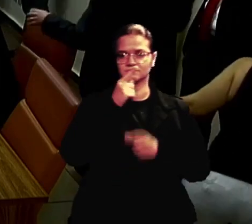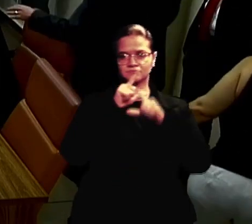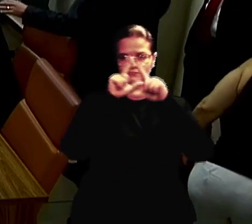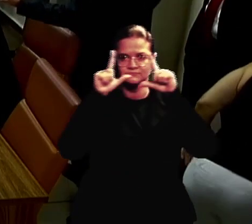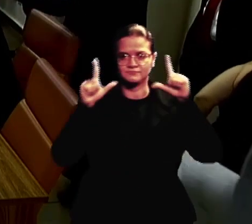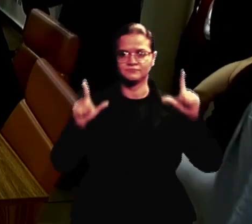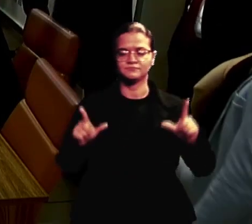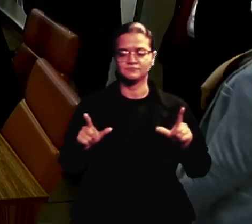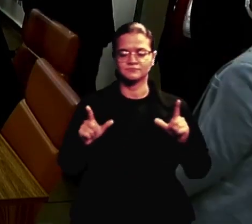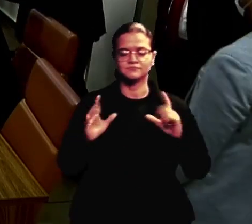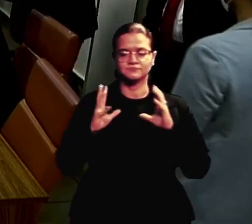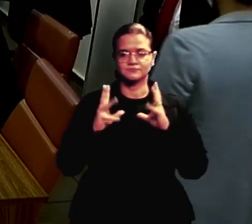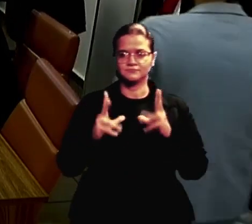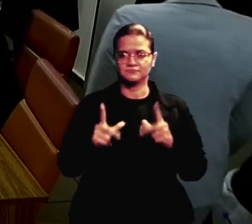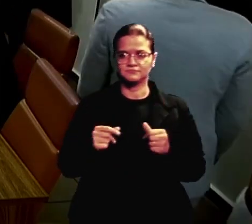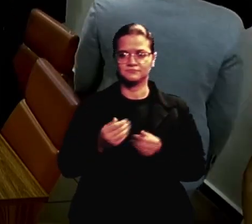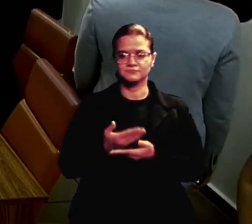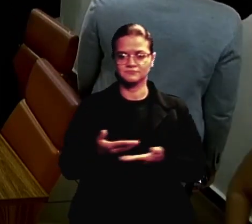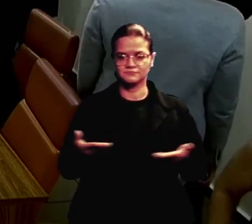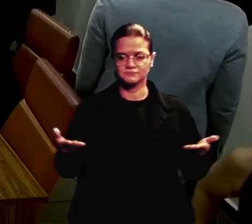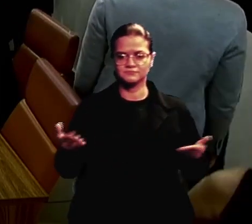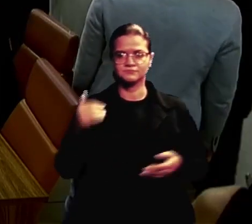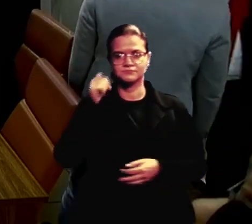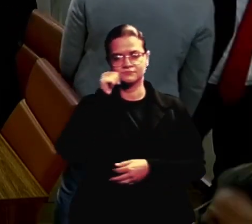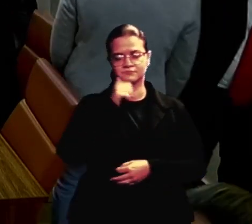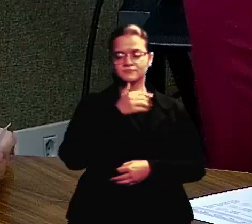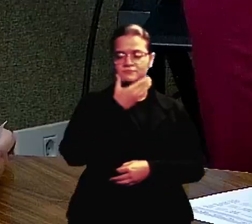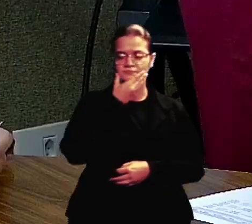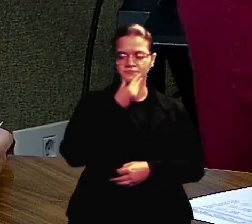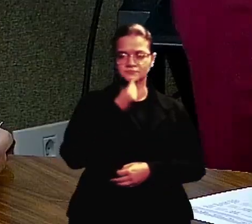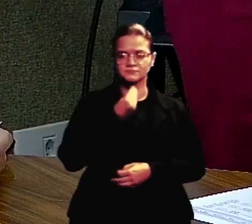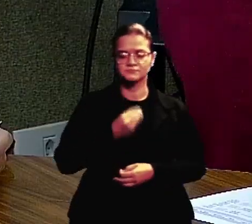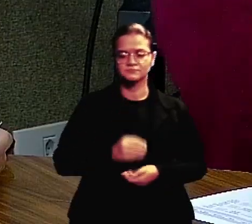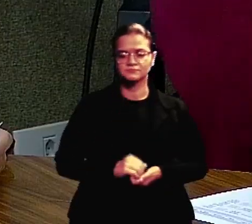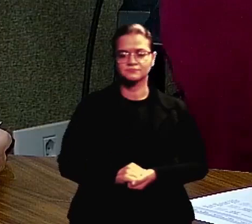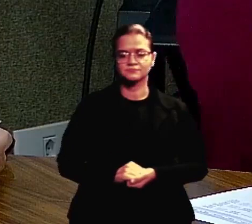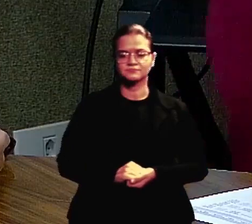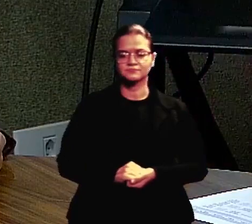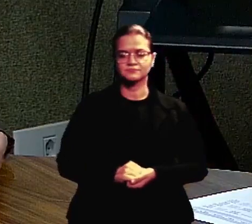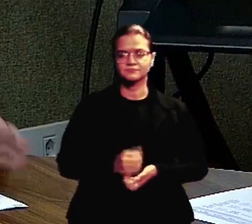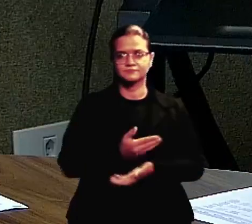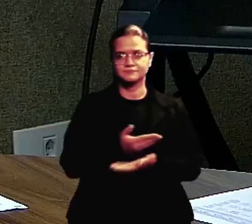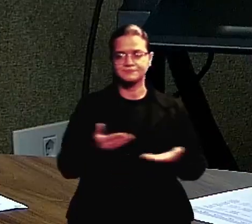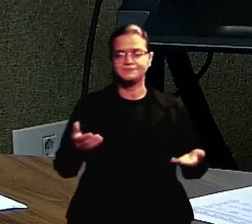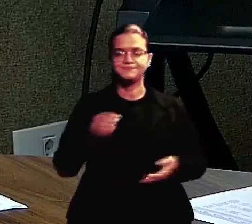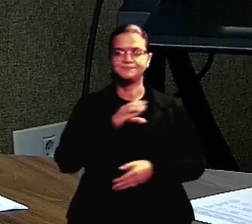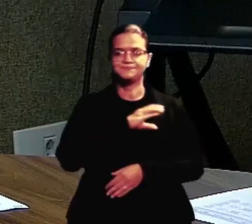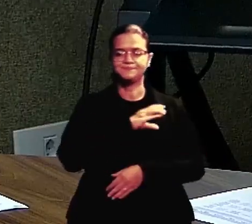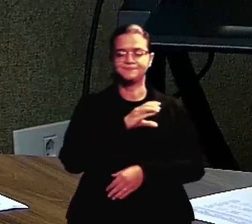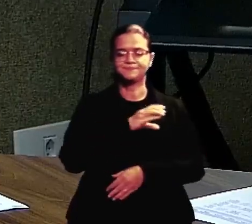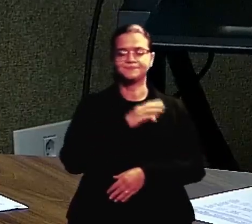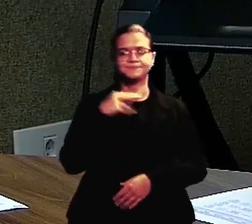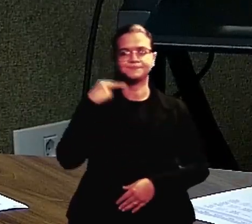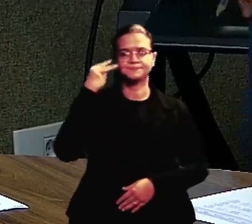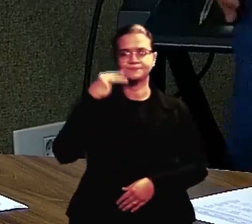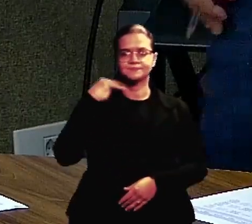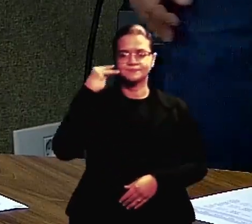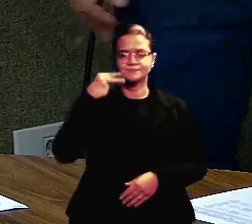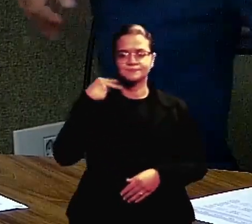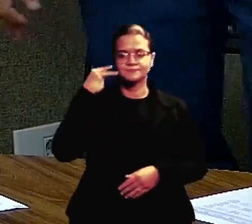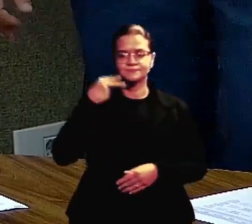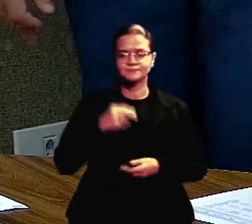Bom dia a todos e a todas, nobres colegas